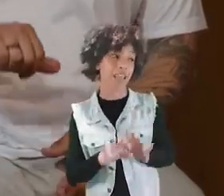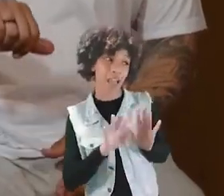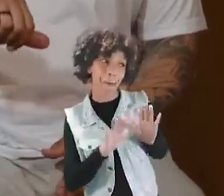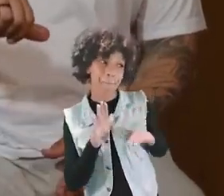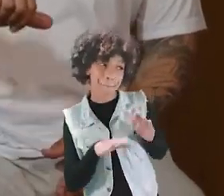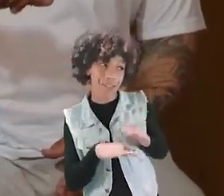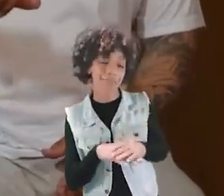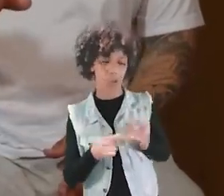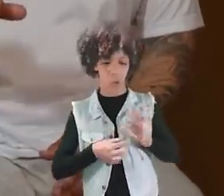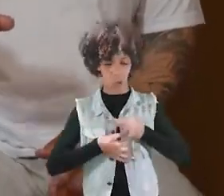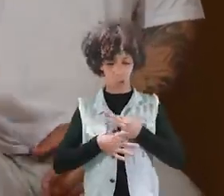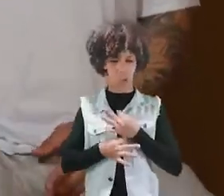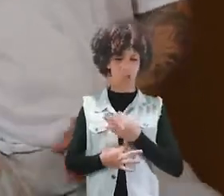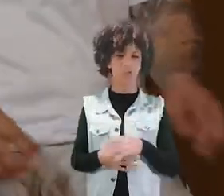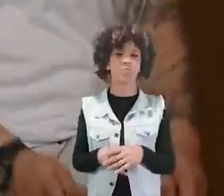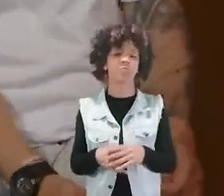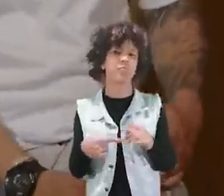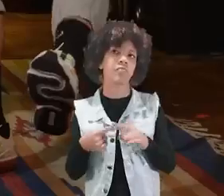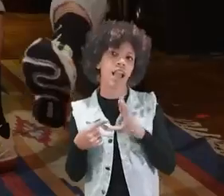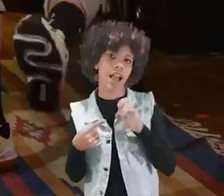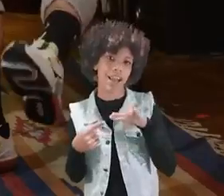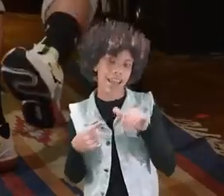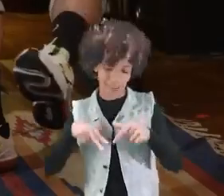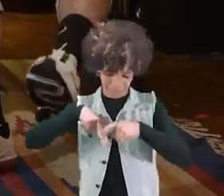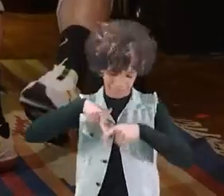eu sou meio costurado canela